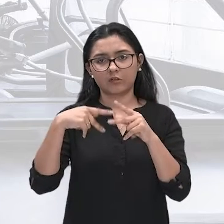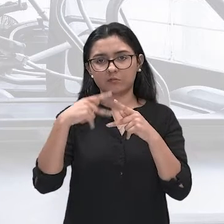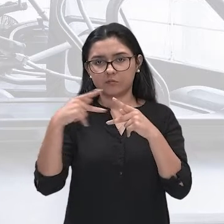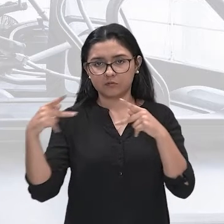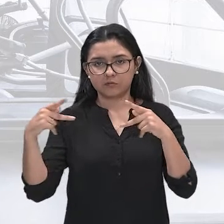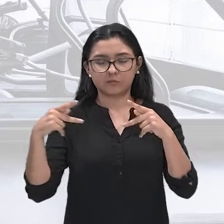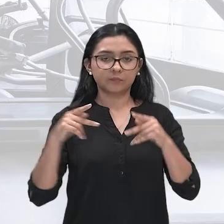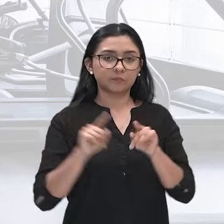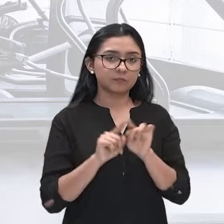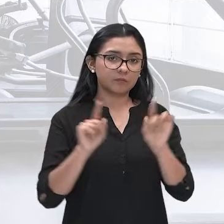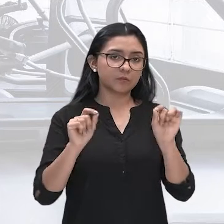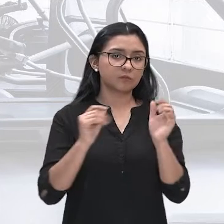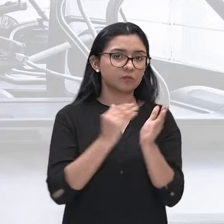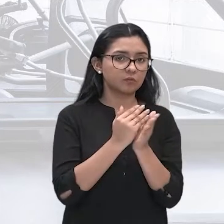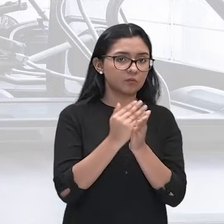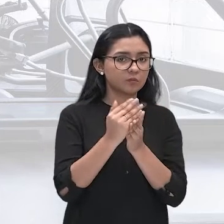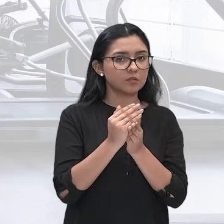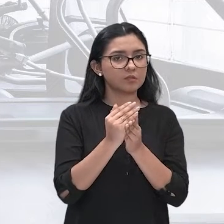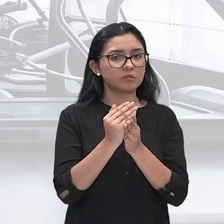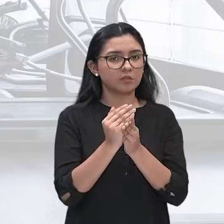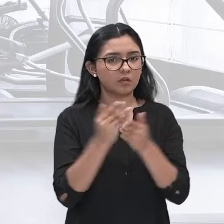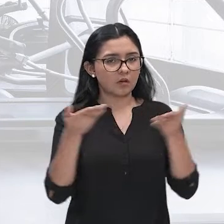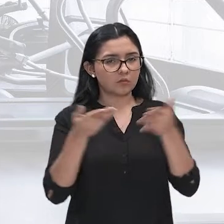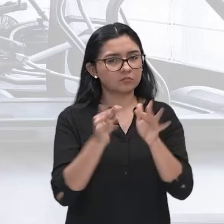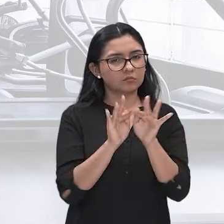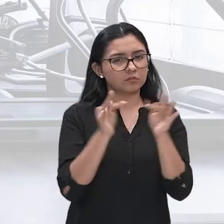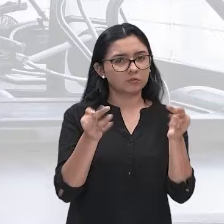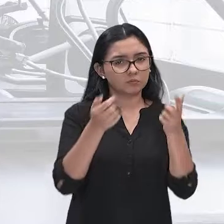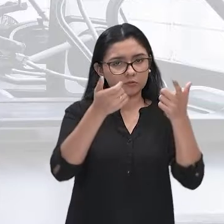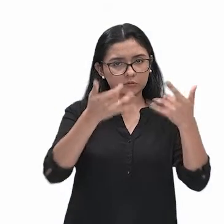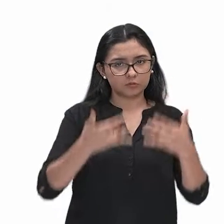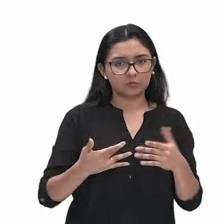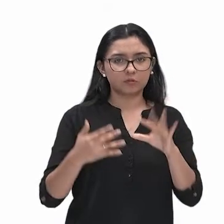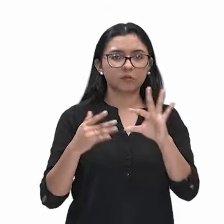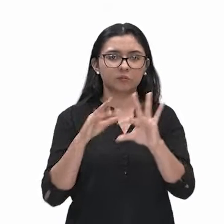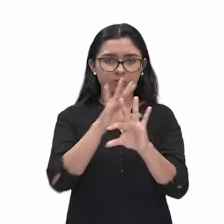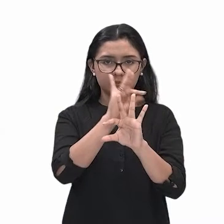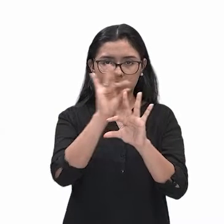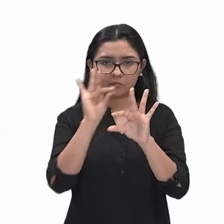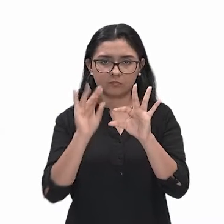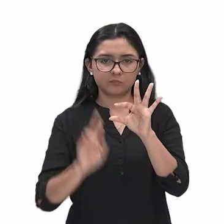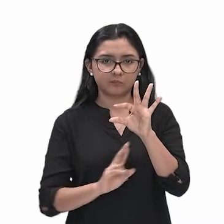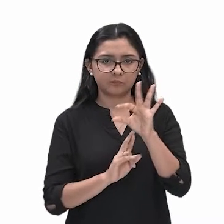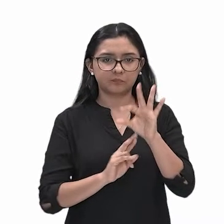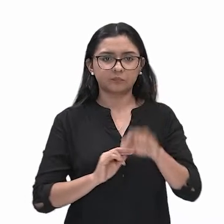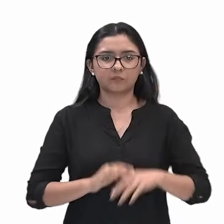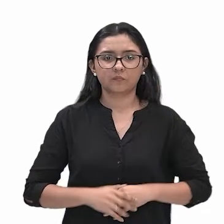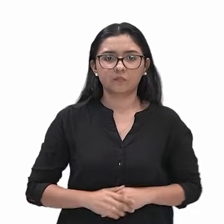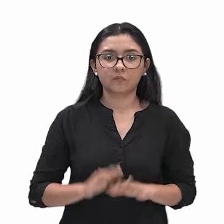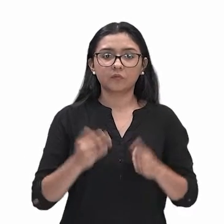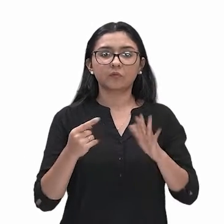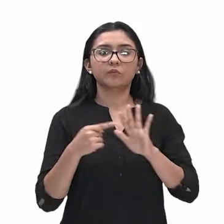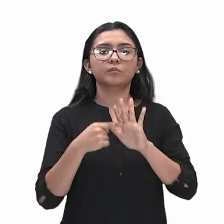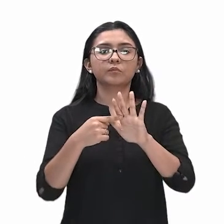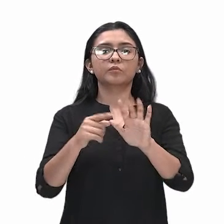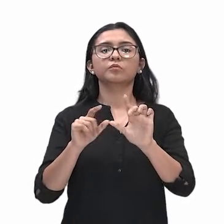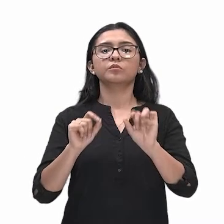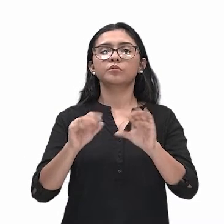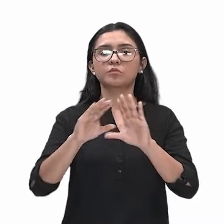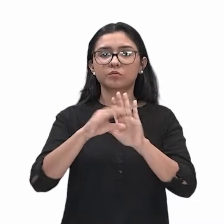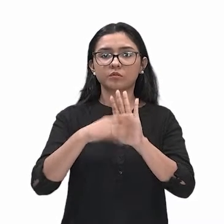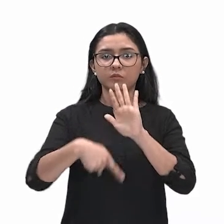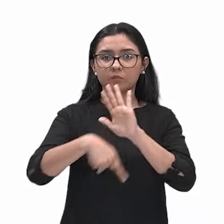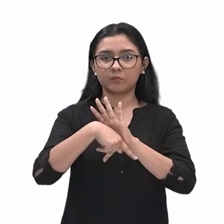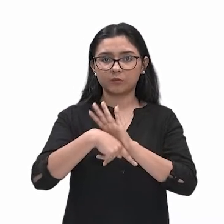vamos começar de pequenininho, Vamos começar dos aminoácidos, olha só. Então, eu trago para vocês aqui um